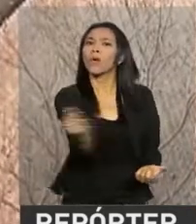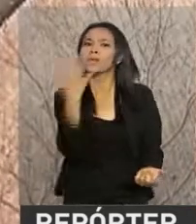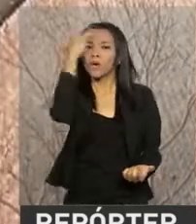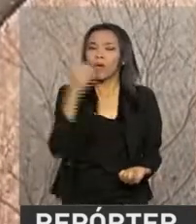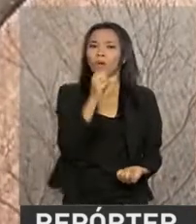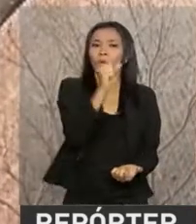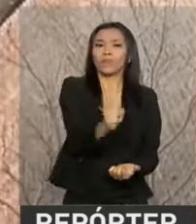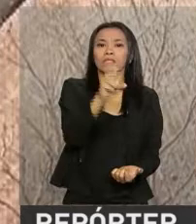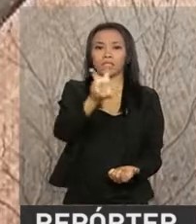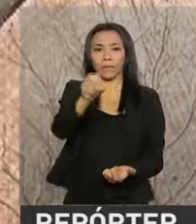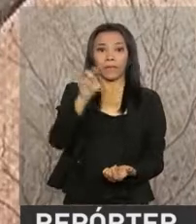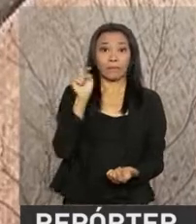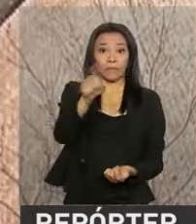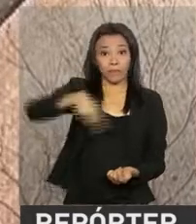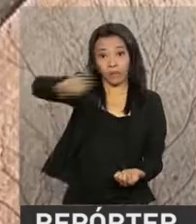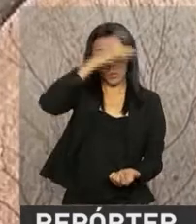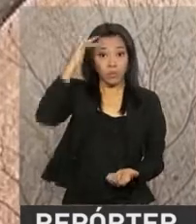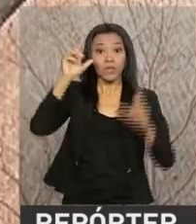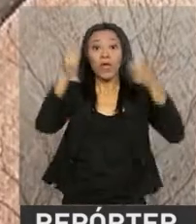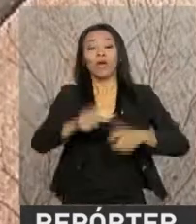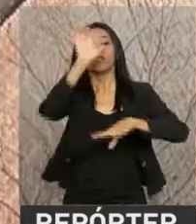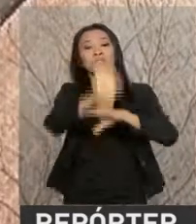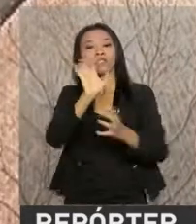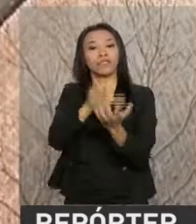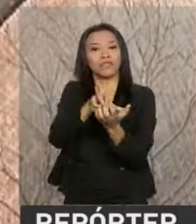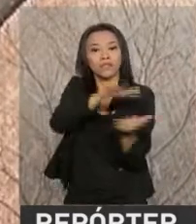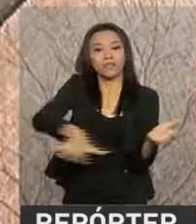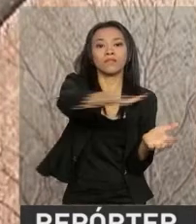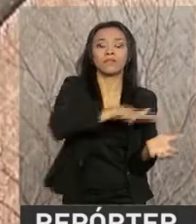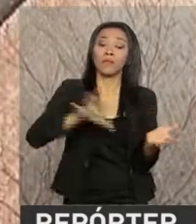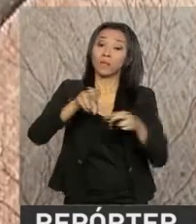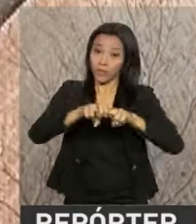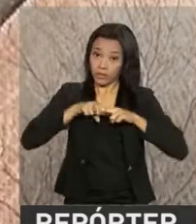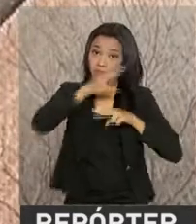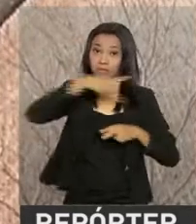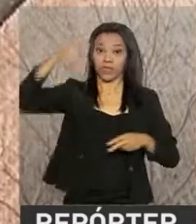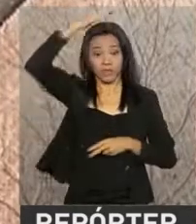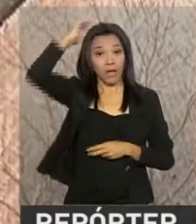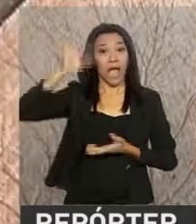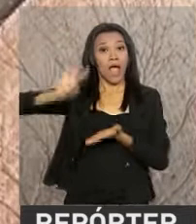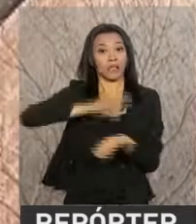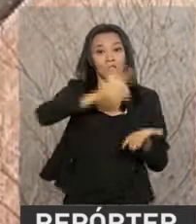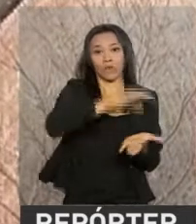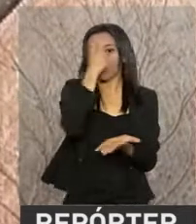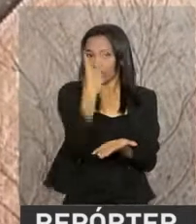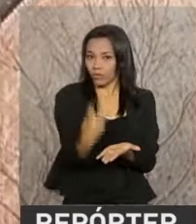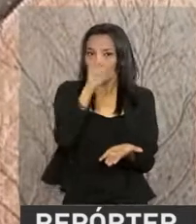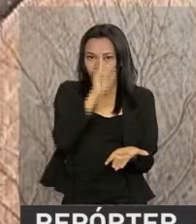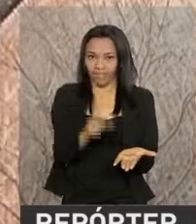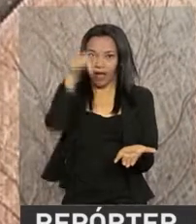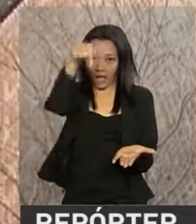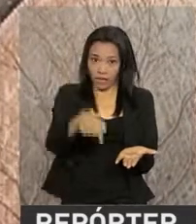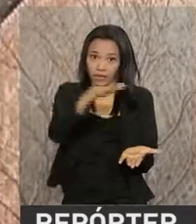850 mil pessoas no agreste pernambucano para isso o presidente michel temer assinou duas ordens de serviço aqui no município